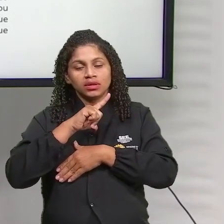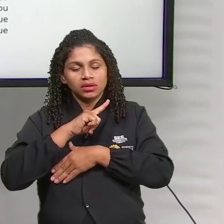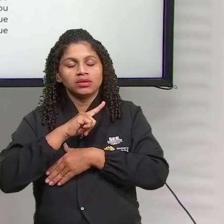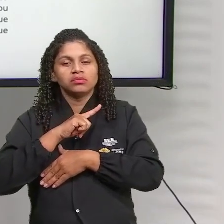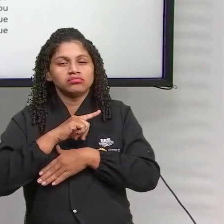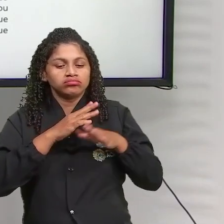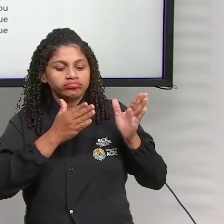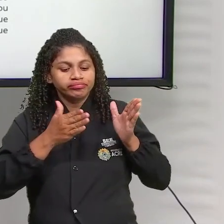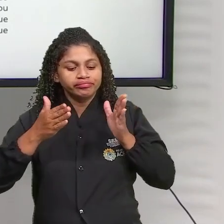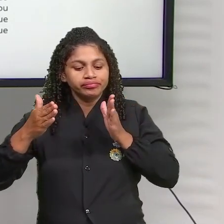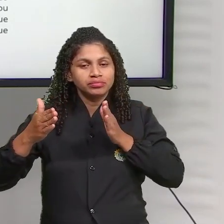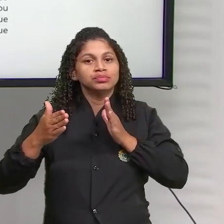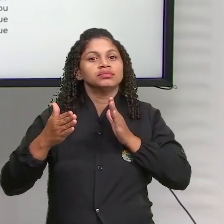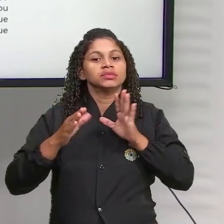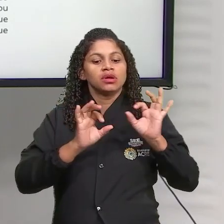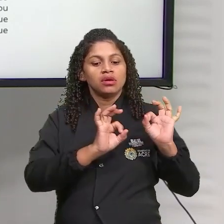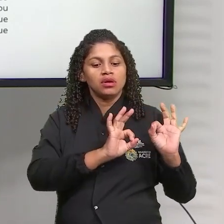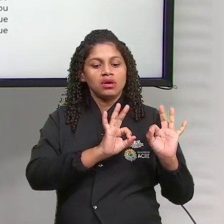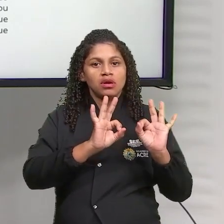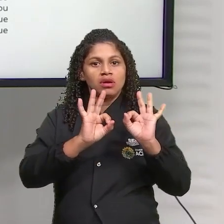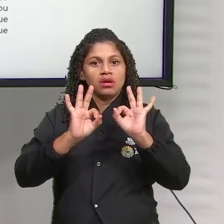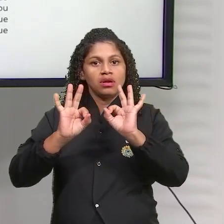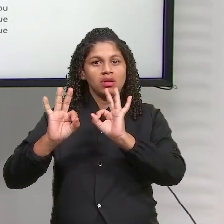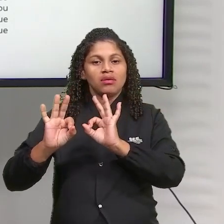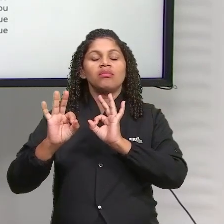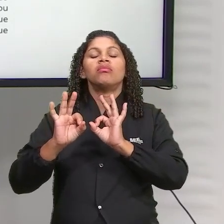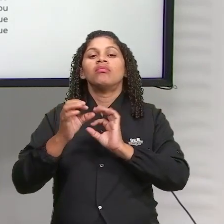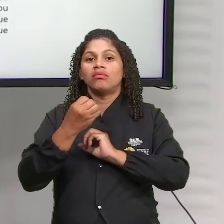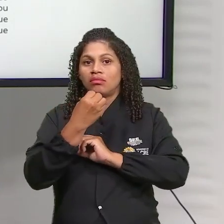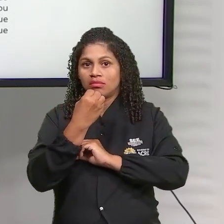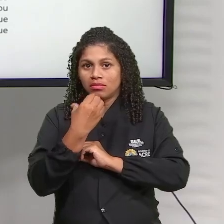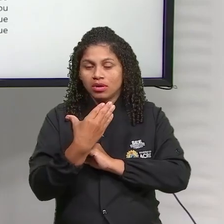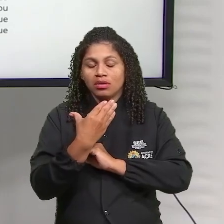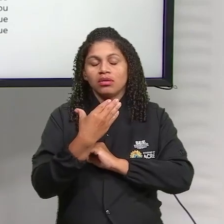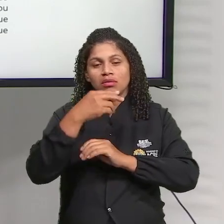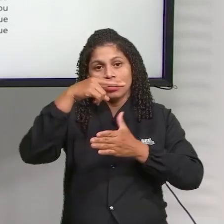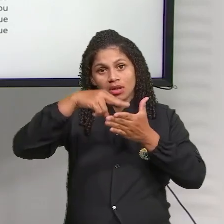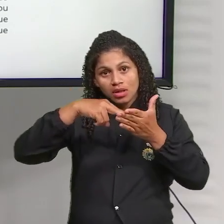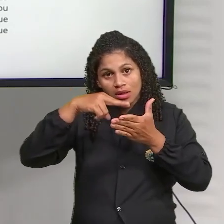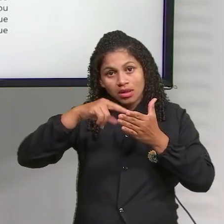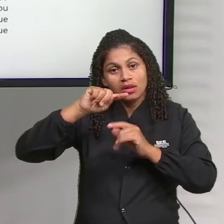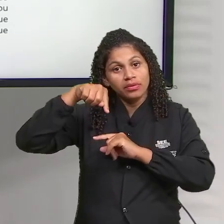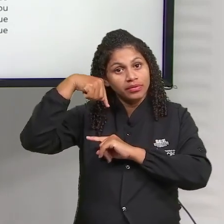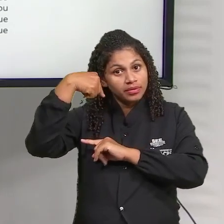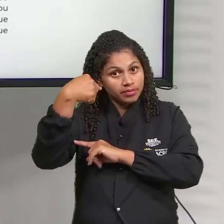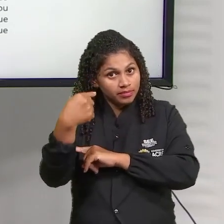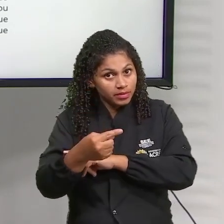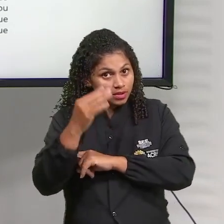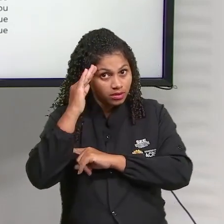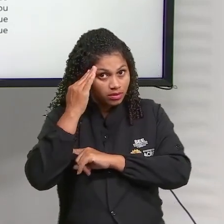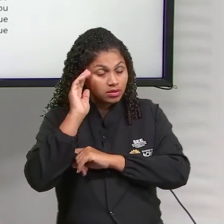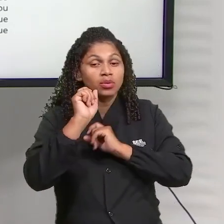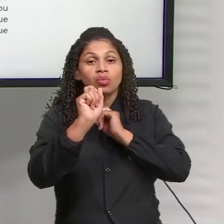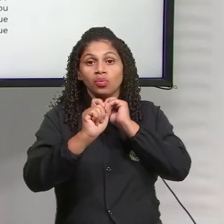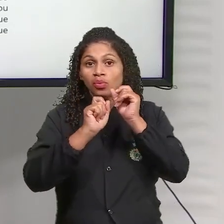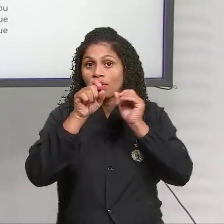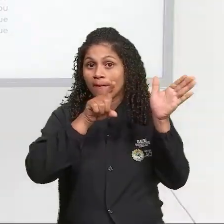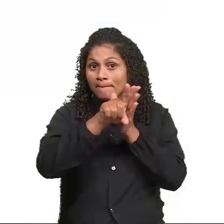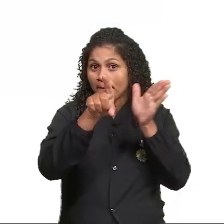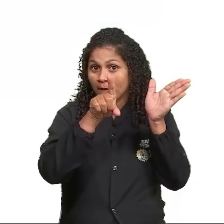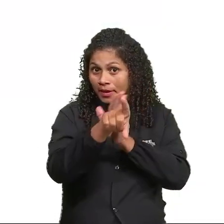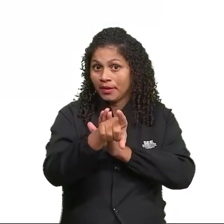ok? E aí a gente vai ler o trecho primeiro e depois ir para o enunciado para vocês entenderem direitinho o que a questão está pedindo aqui. Então, bora lá para a